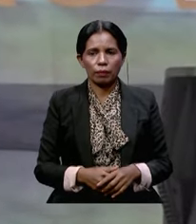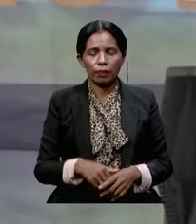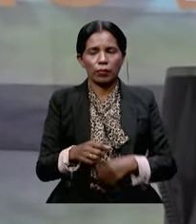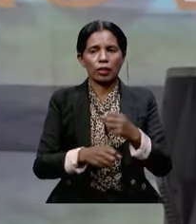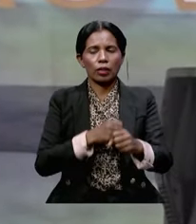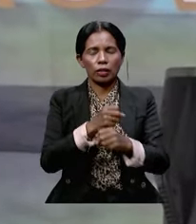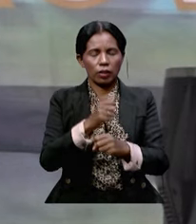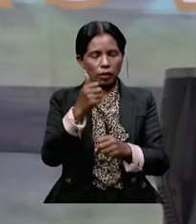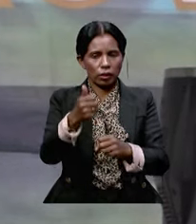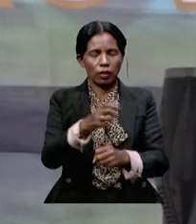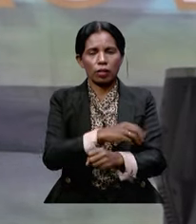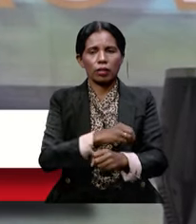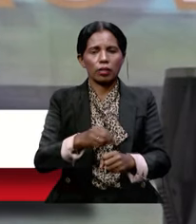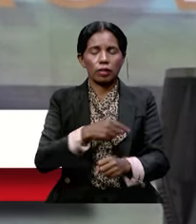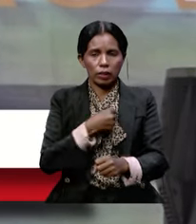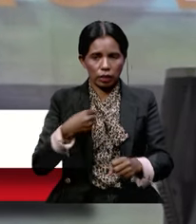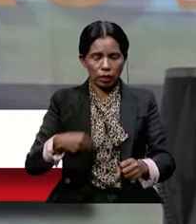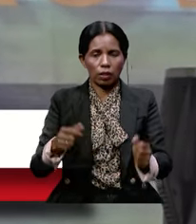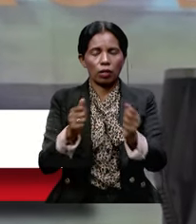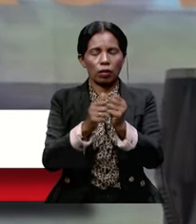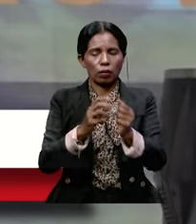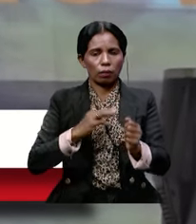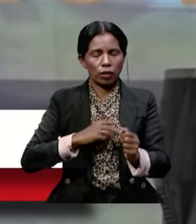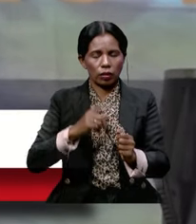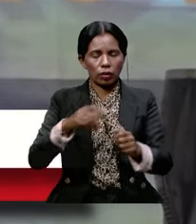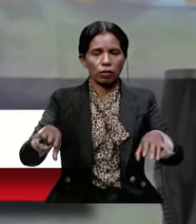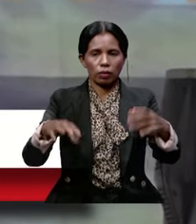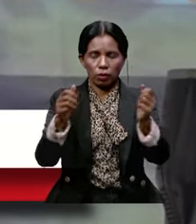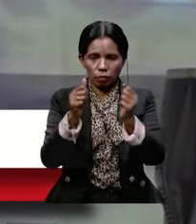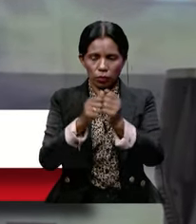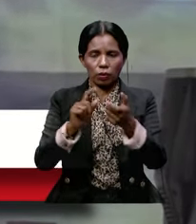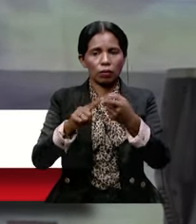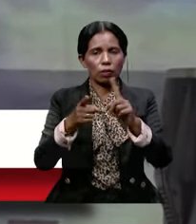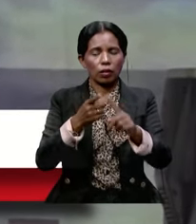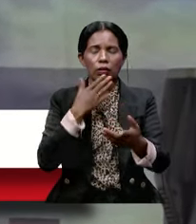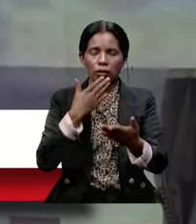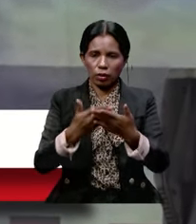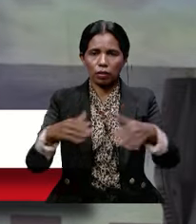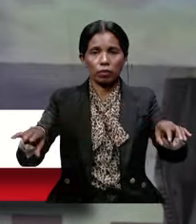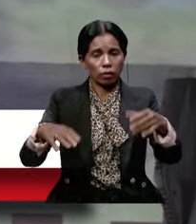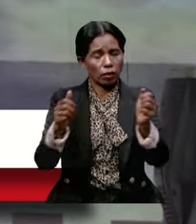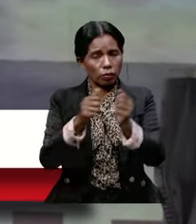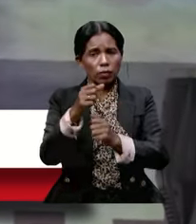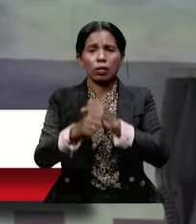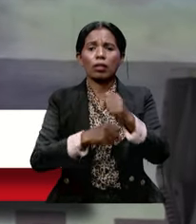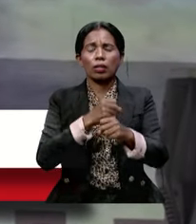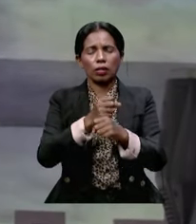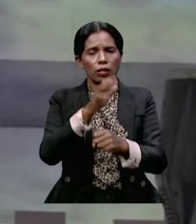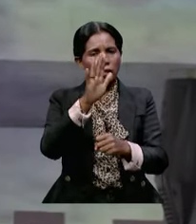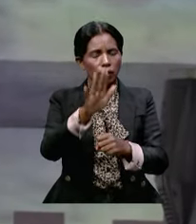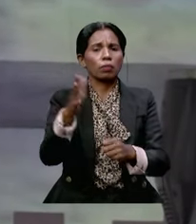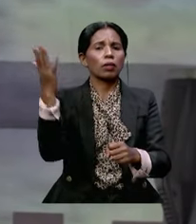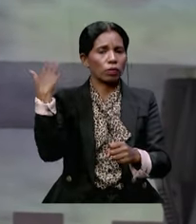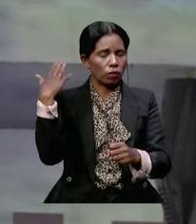Tinan-Sanulu Liuba, província Hunan, no Manatuto, ralou na relação amigável, no serviço a Mutu. Tinan Lima Liuba, Hunan